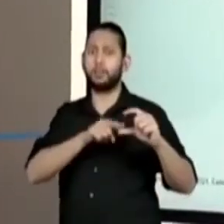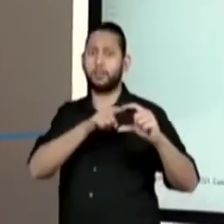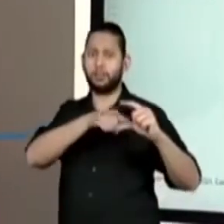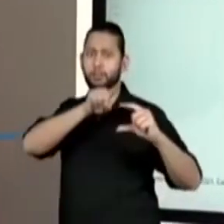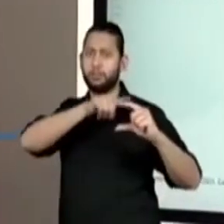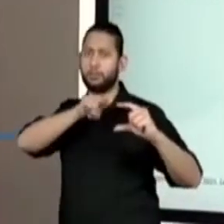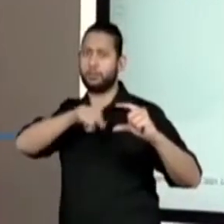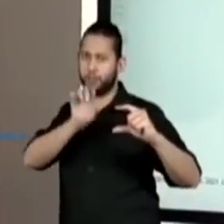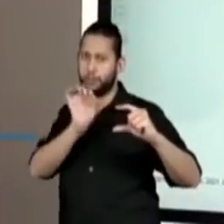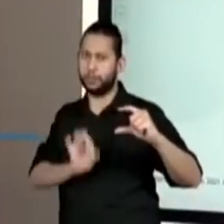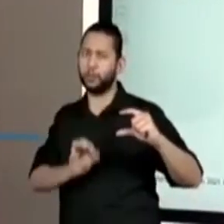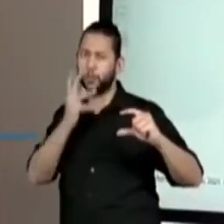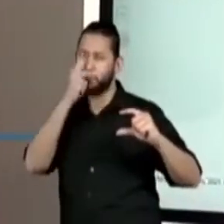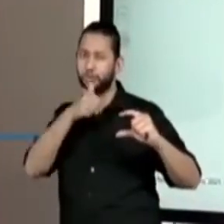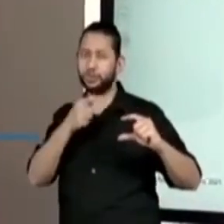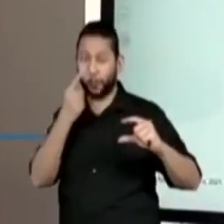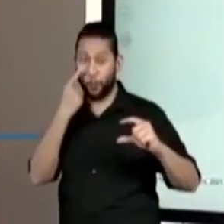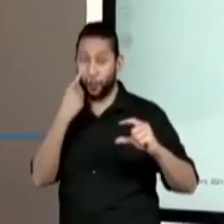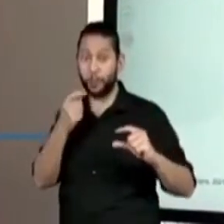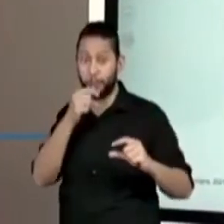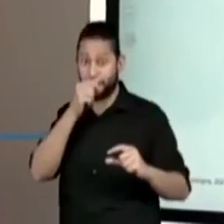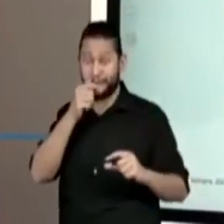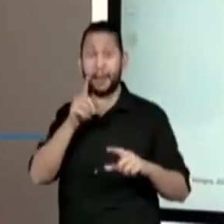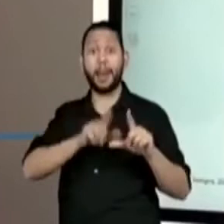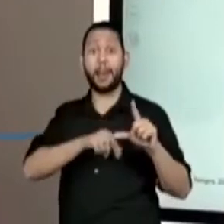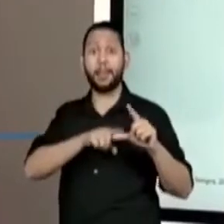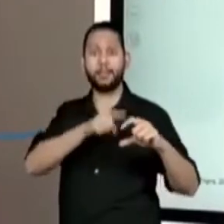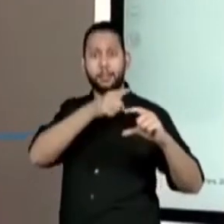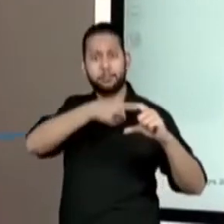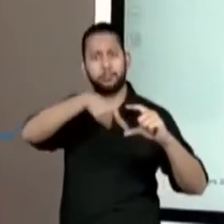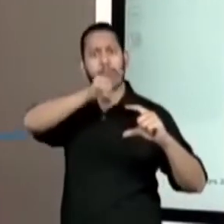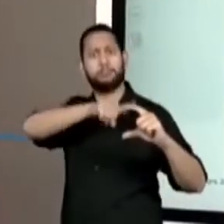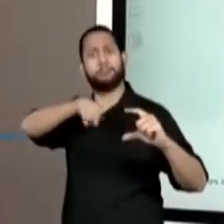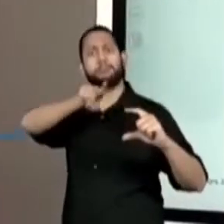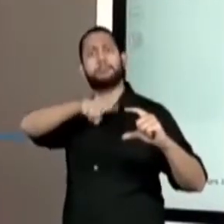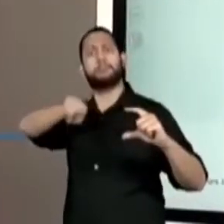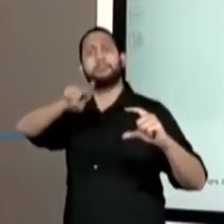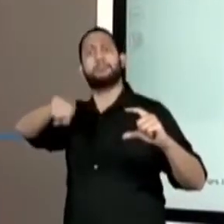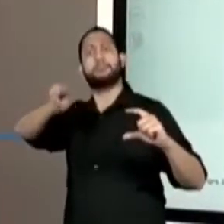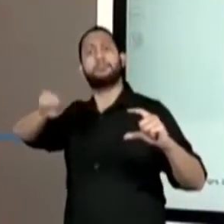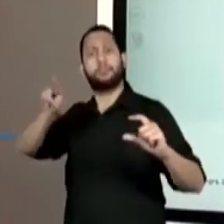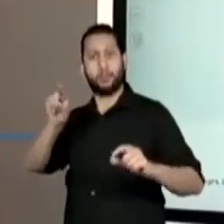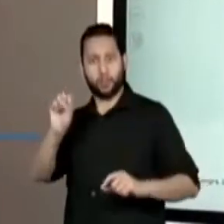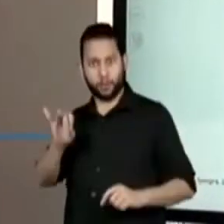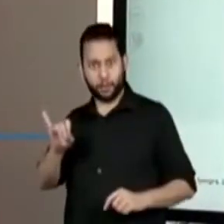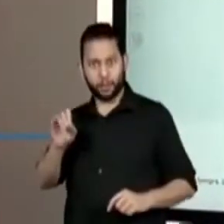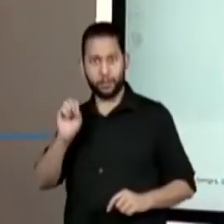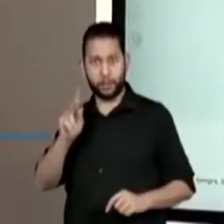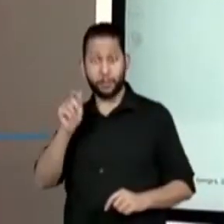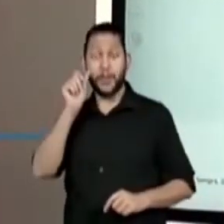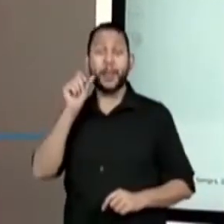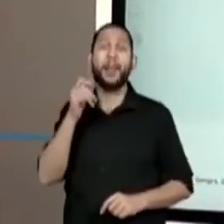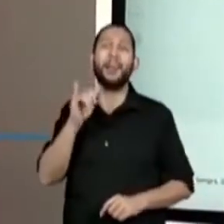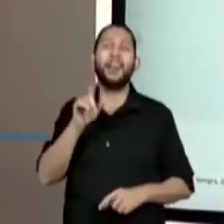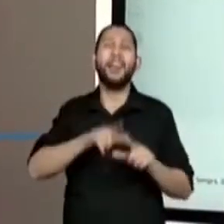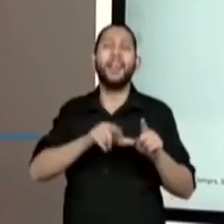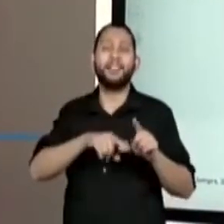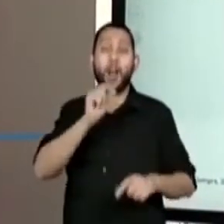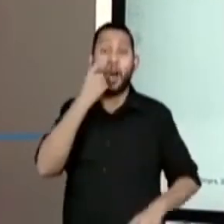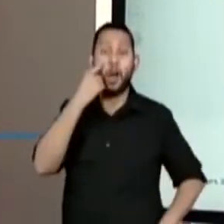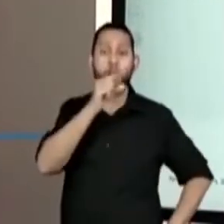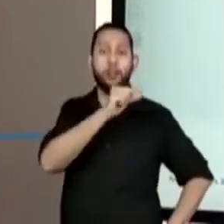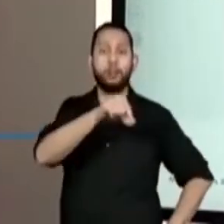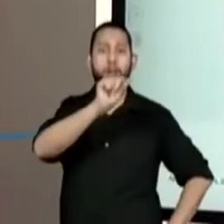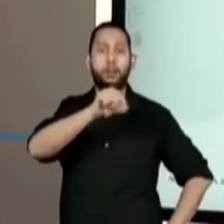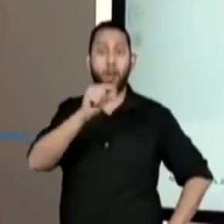minúscula metade da linha beleza letra cursiva Segue o curso Pati no lápis no final arriscar ou por os